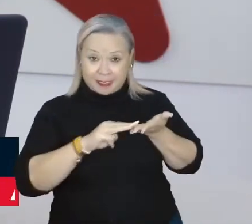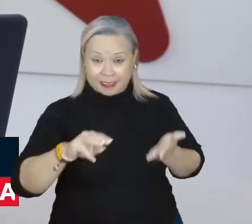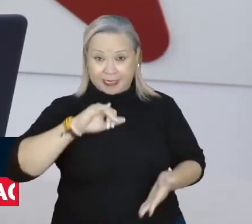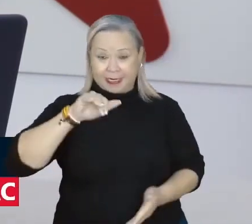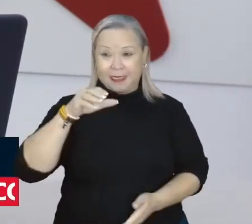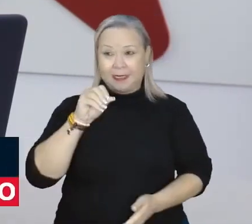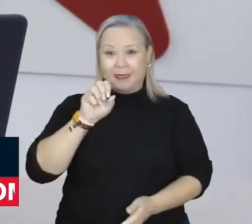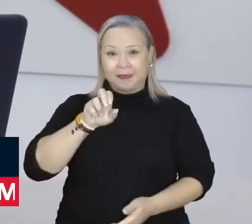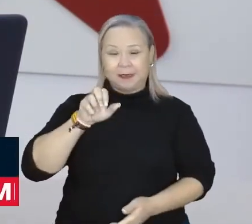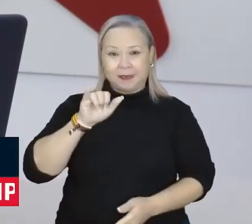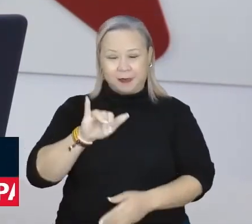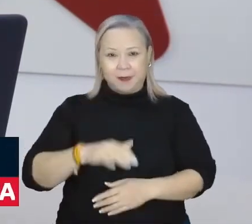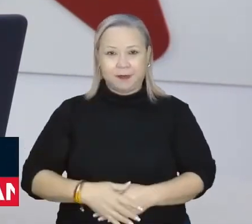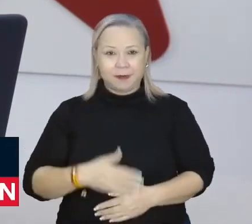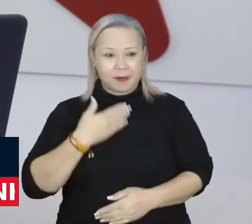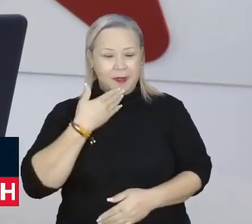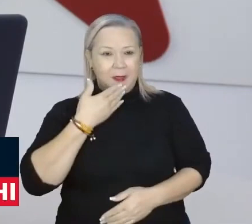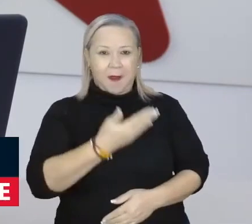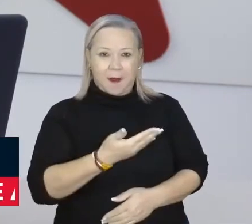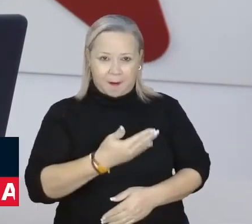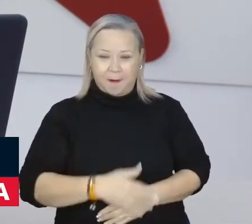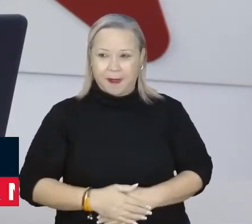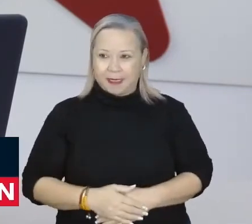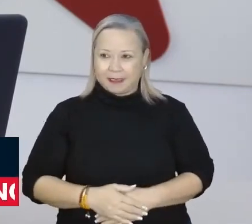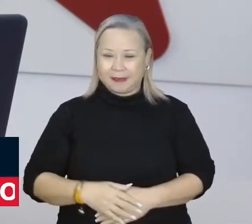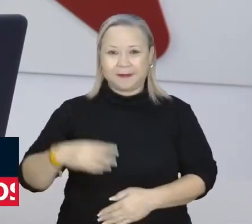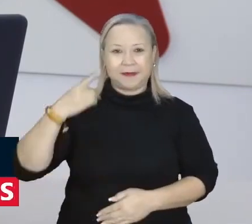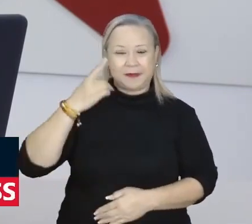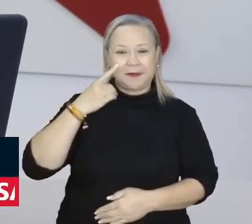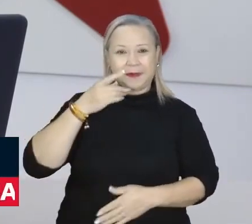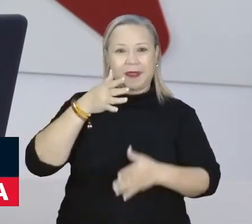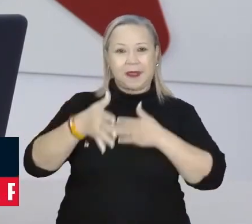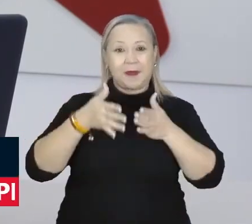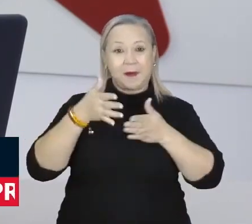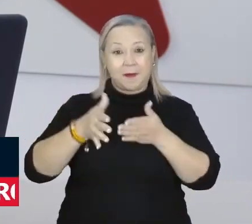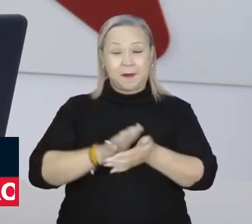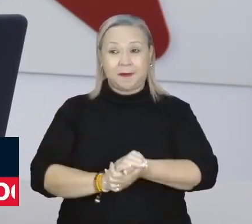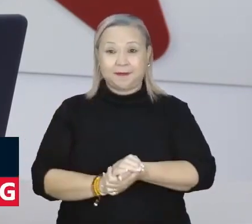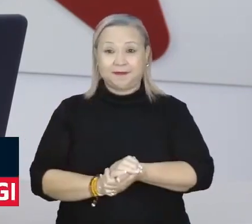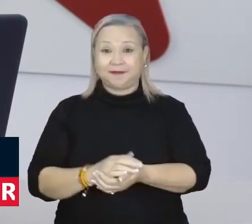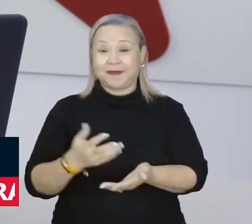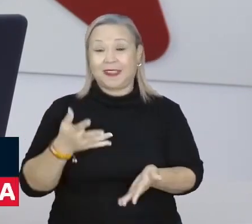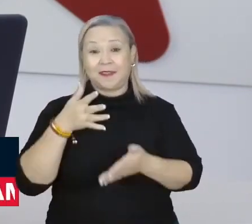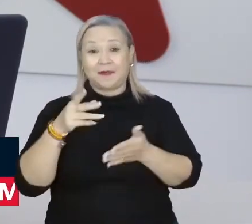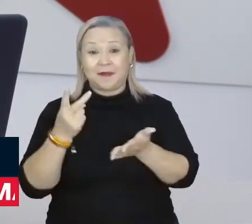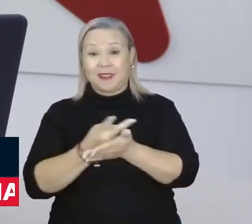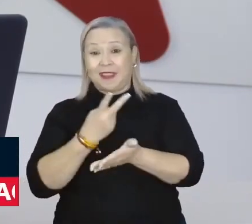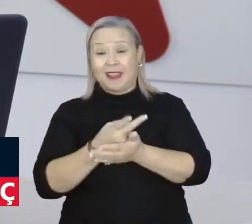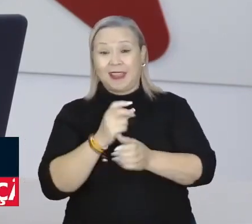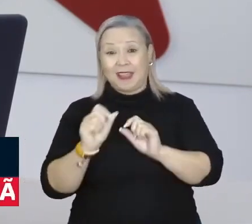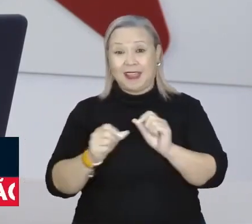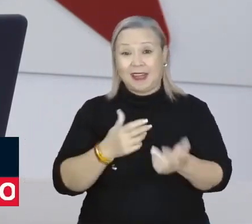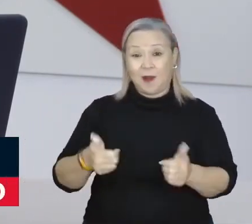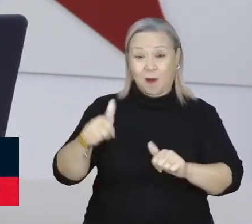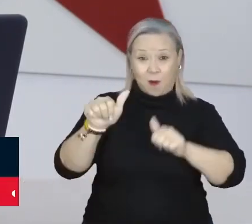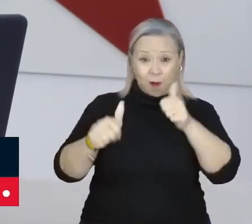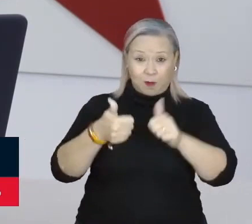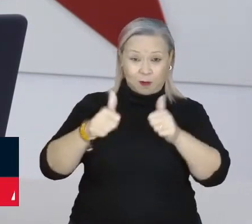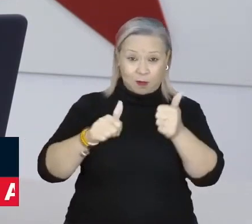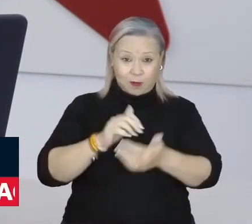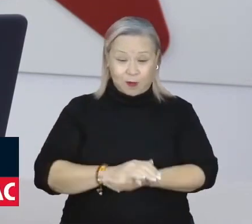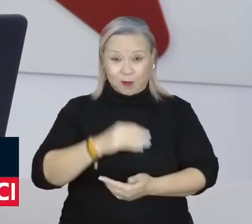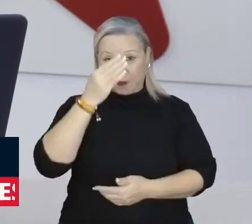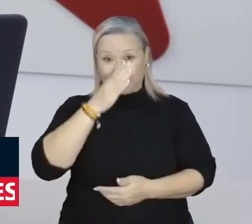palpite ao deputado sobre o jogo da Argentina e Croácia, do Brasil. Ele errou e eu não perdoei no Instagram. Fiz uma brincadeirinha com